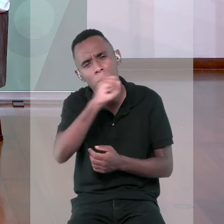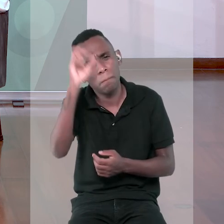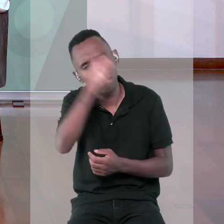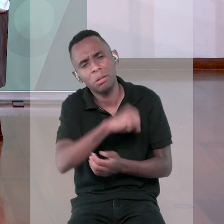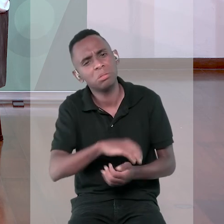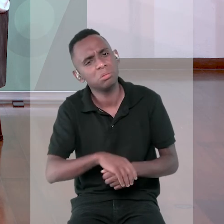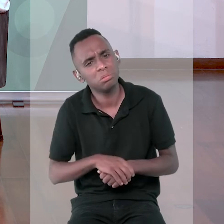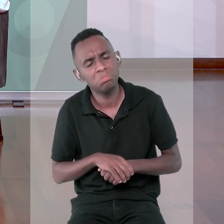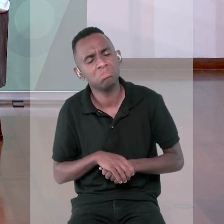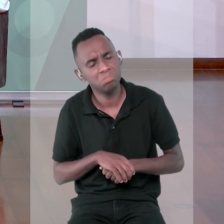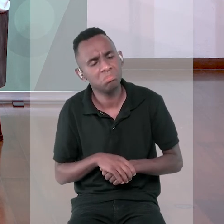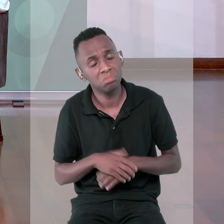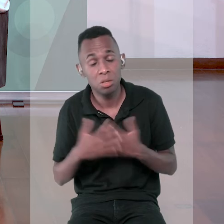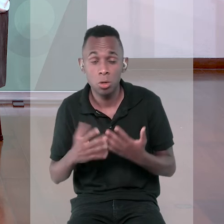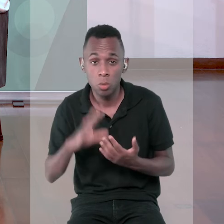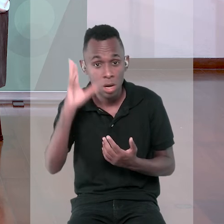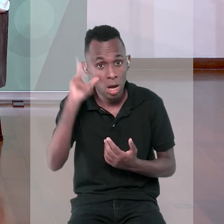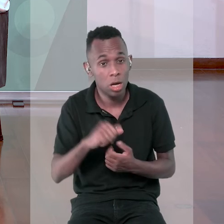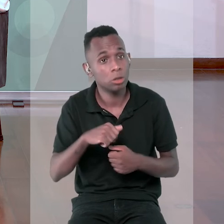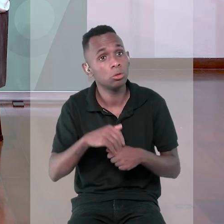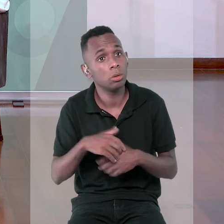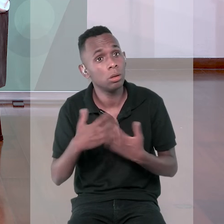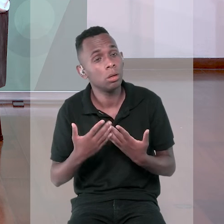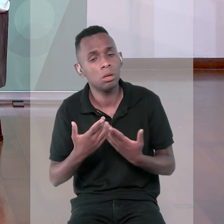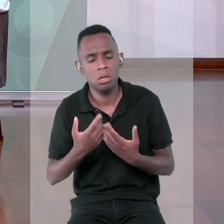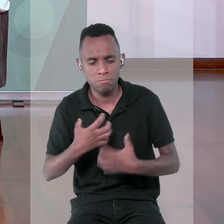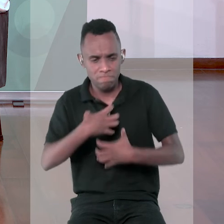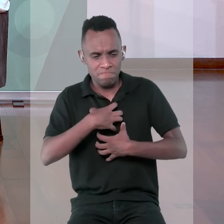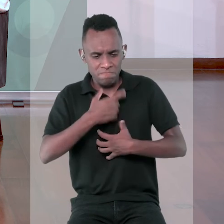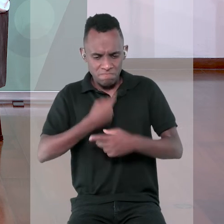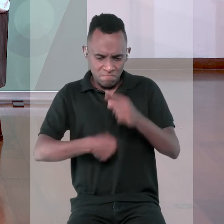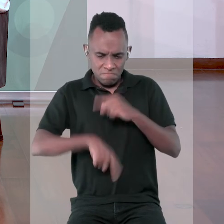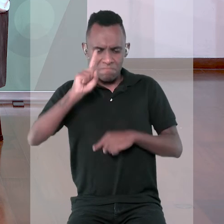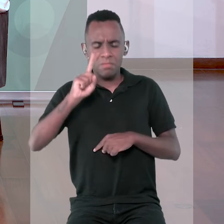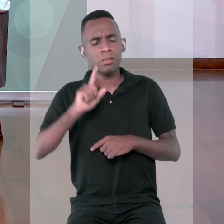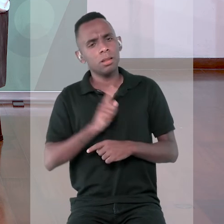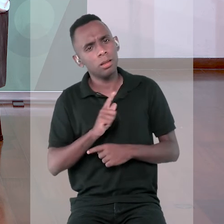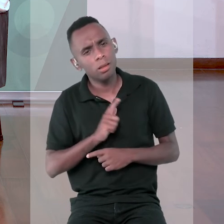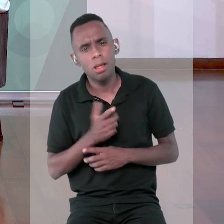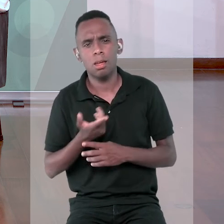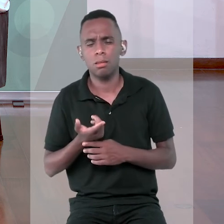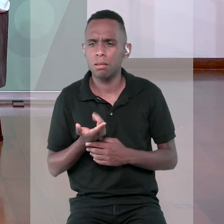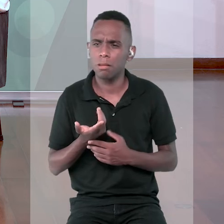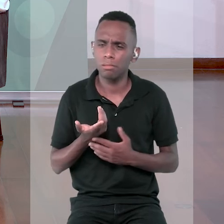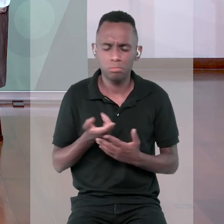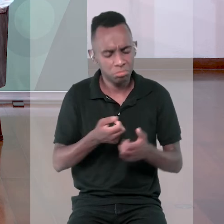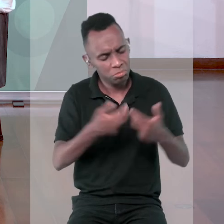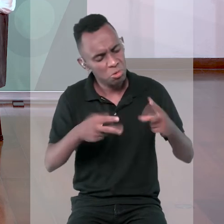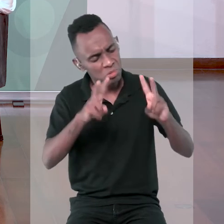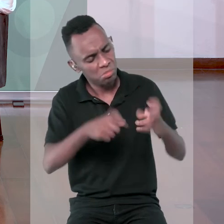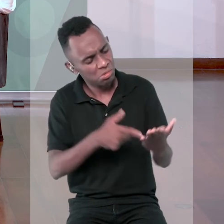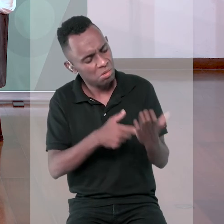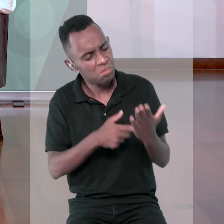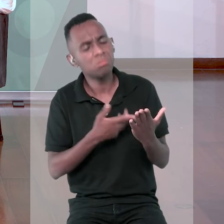e eu acho que é a coisa mais revigorante que tem, né? Quando você pega uma coisa